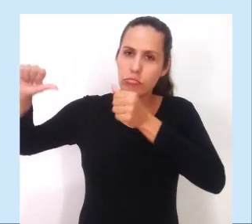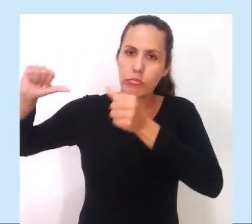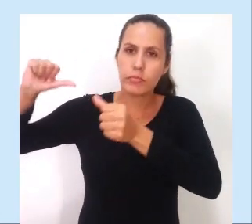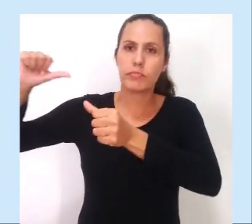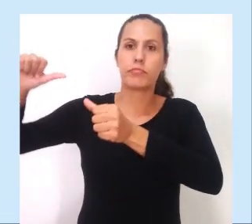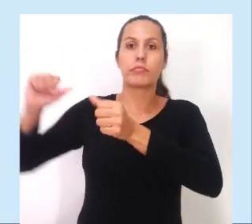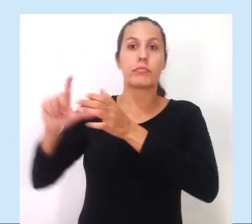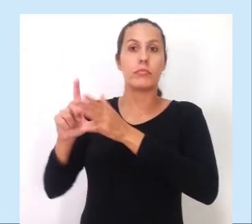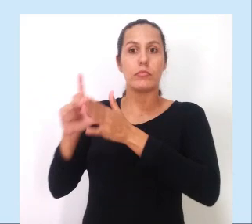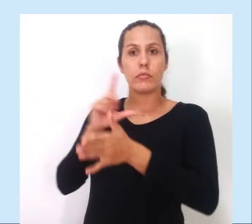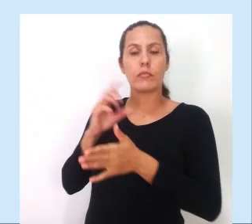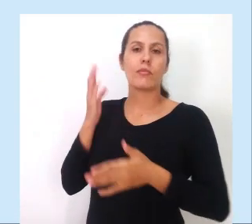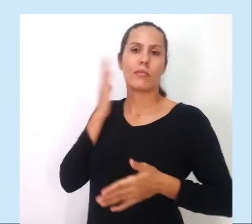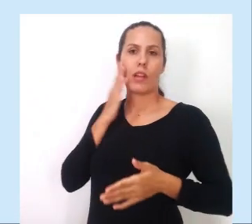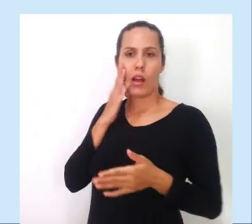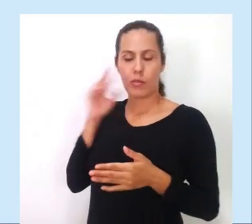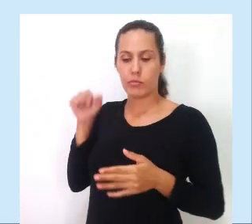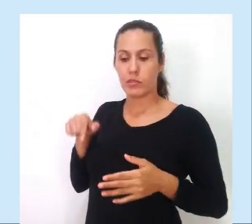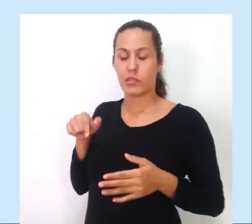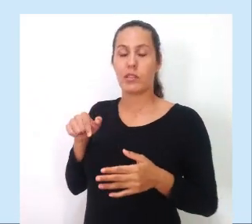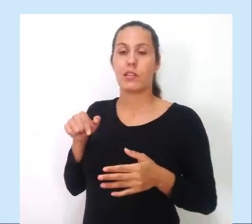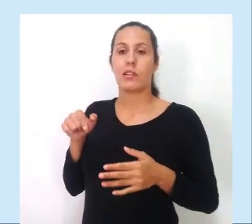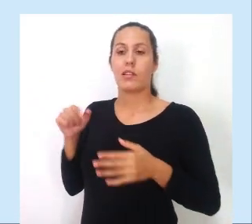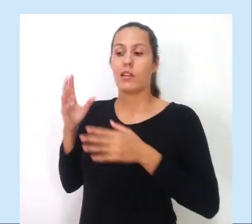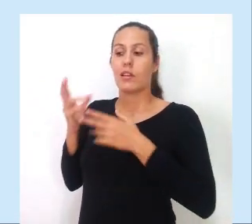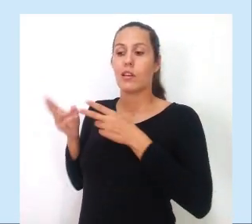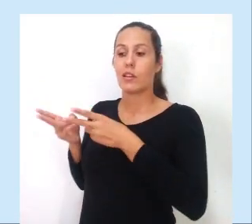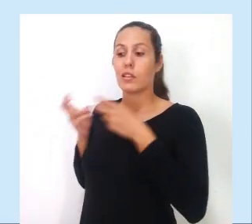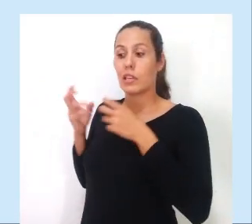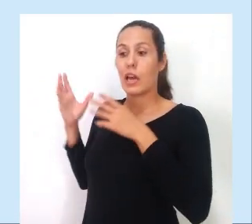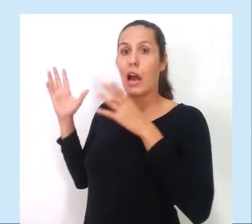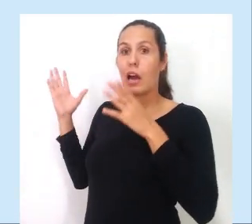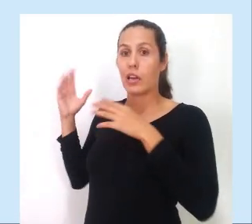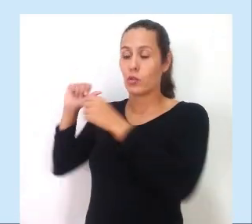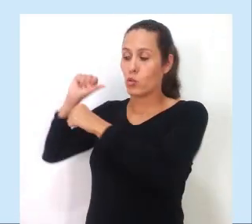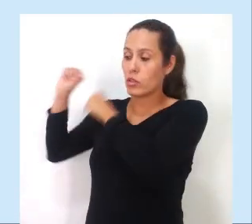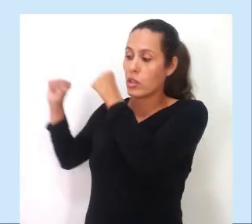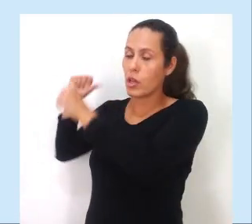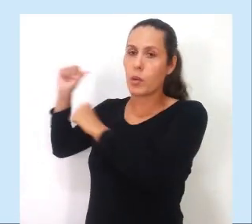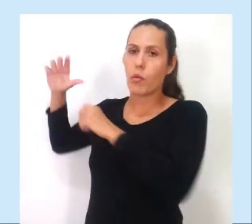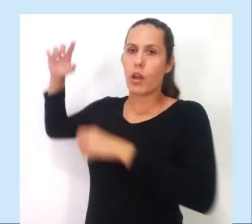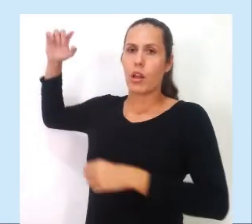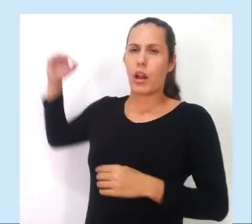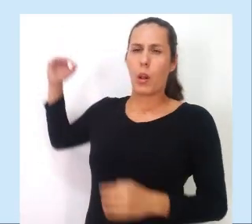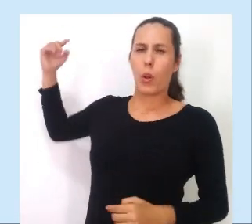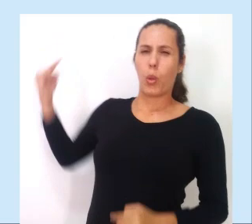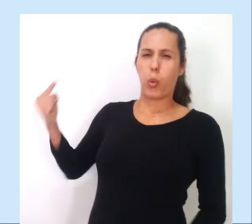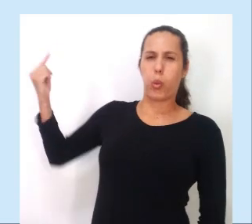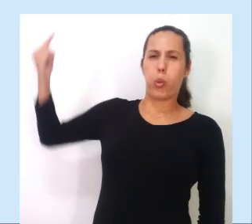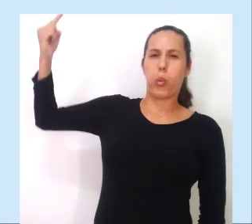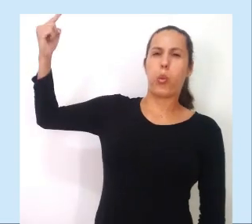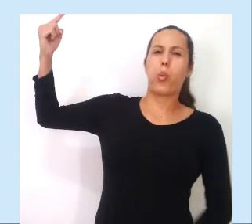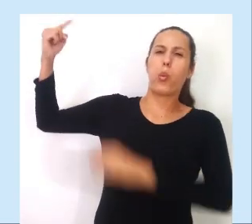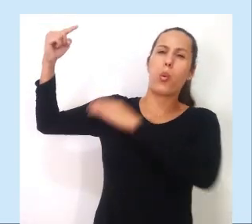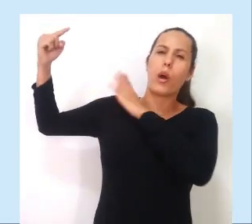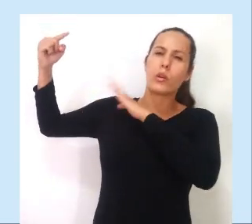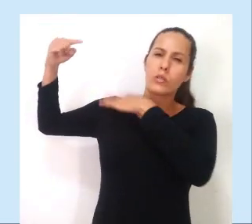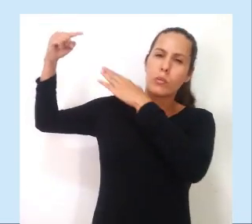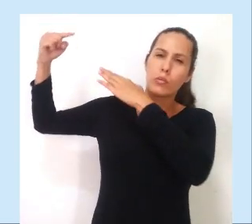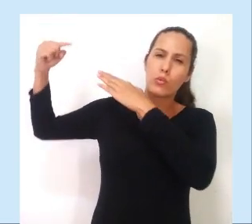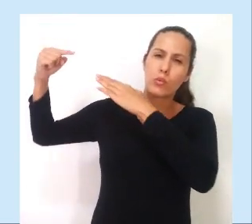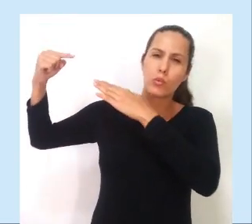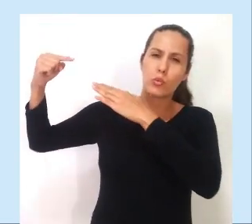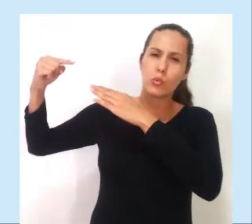gigantescas. E como é que a gente sabe disso? A gente sabe disso através do estudo dos fósseis. Por quê?